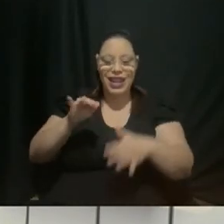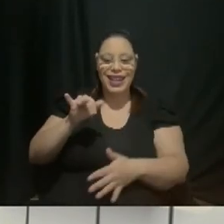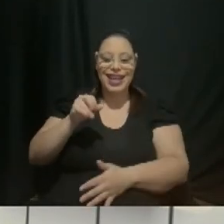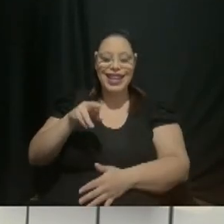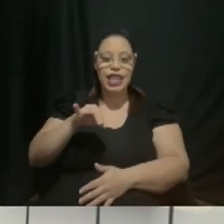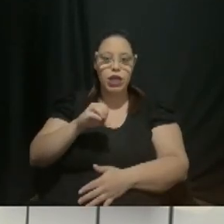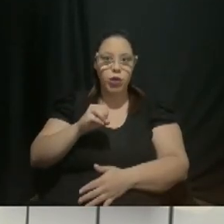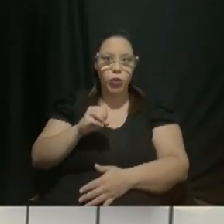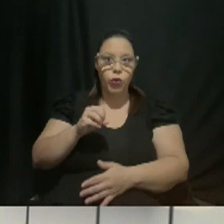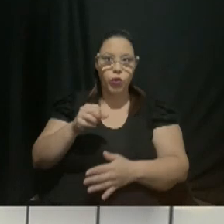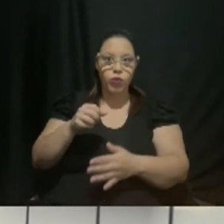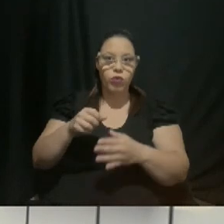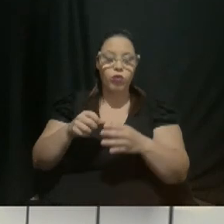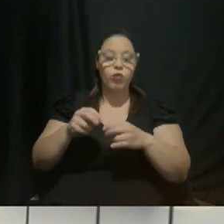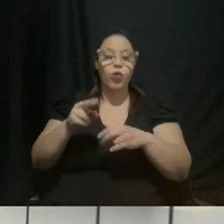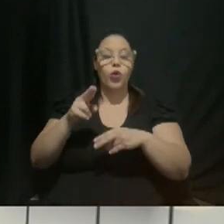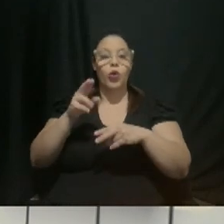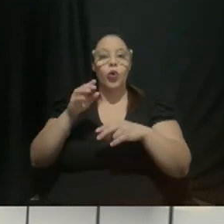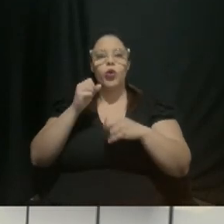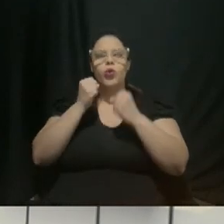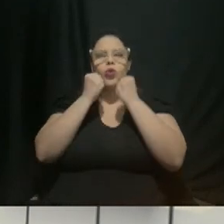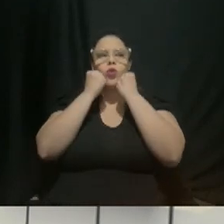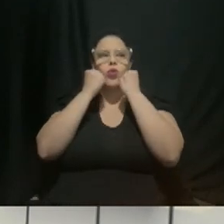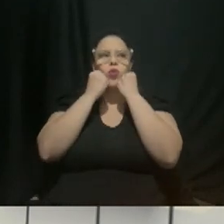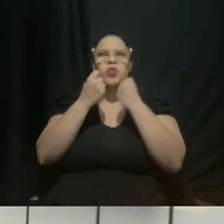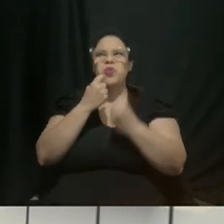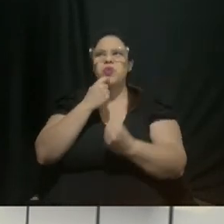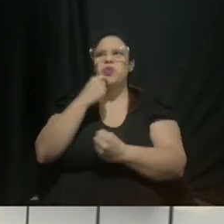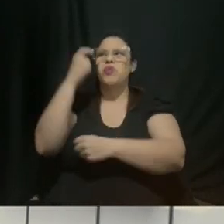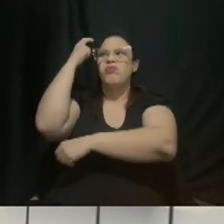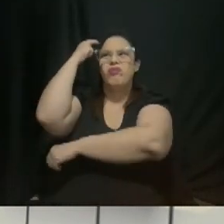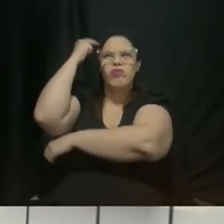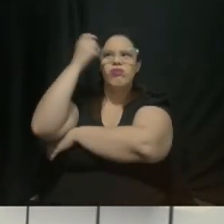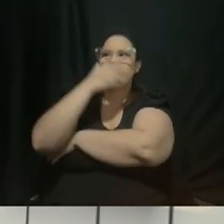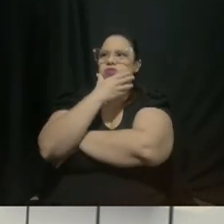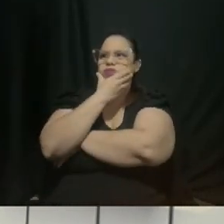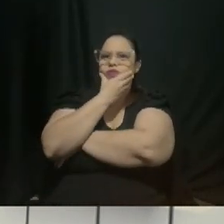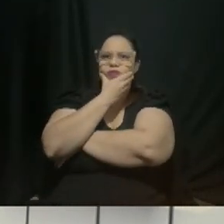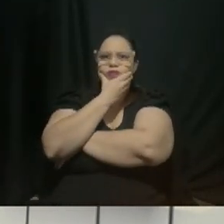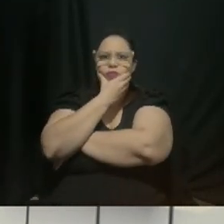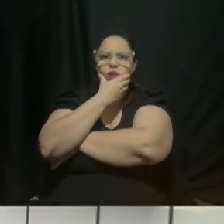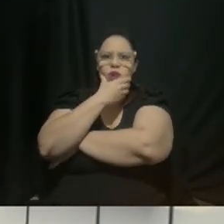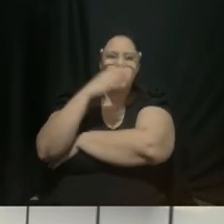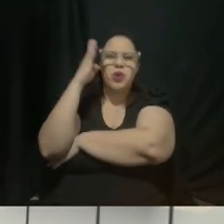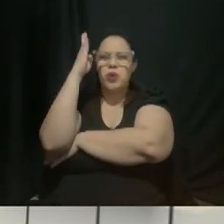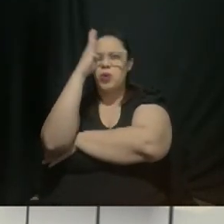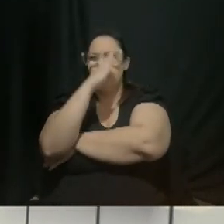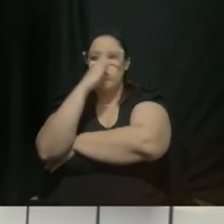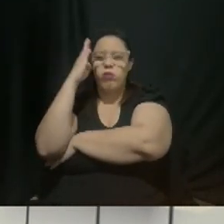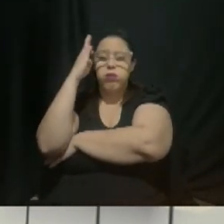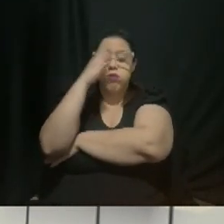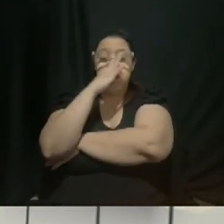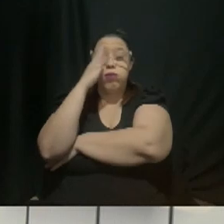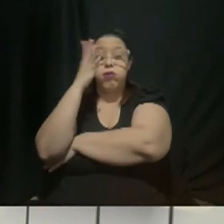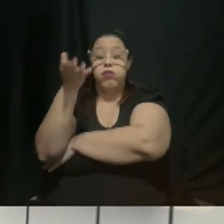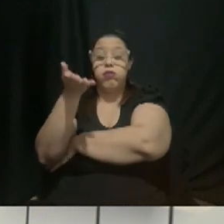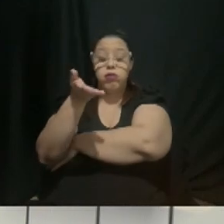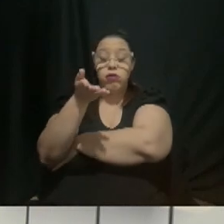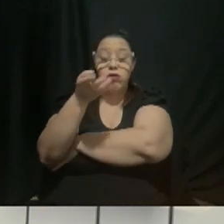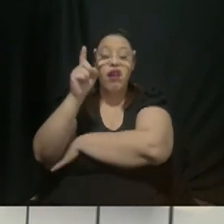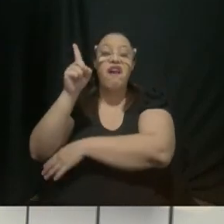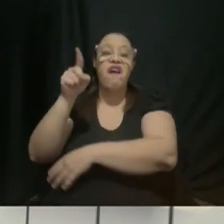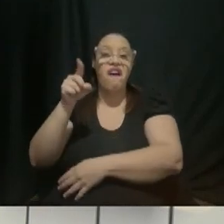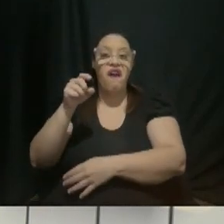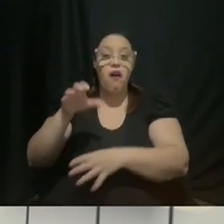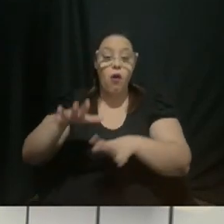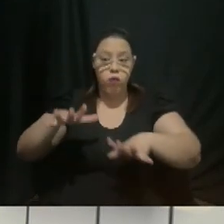julho, fez alguns campineiros pensaram que estavam aí com tontura ou labirintite. Isso porque o tremor foi